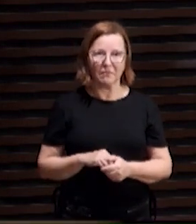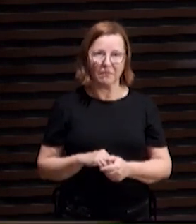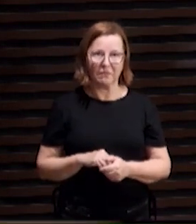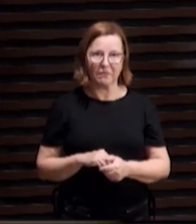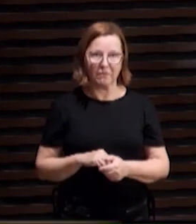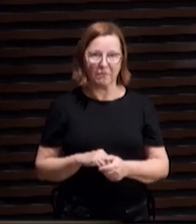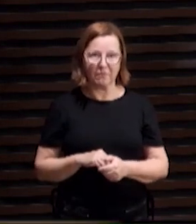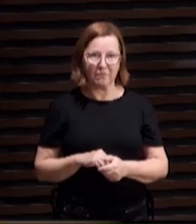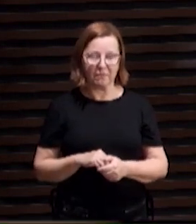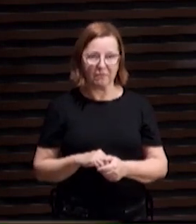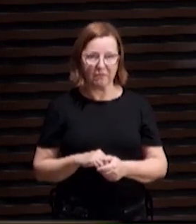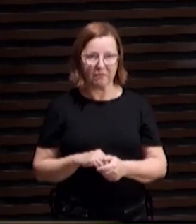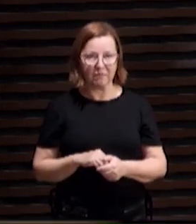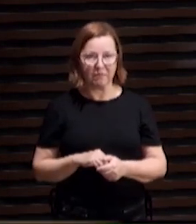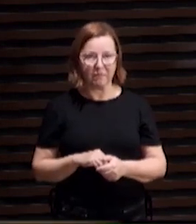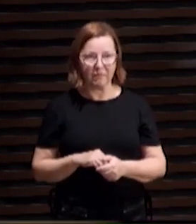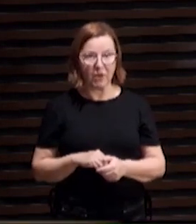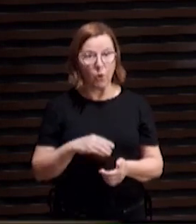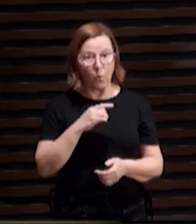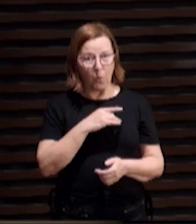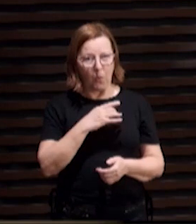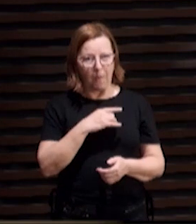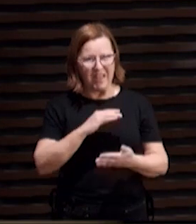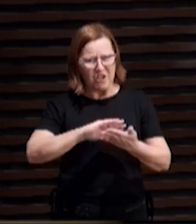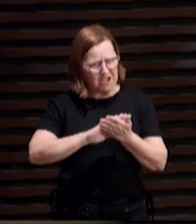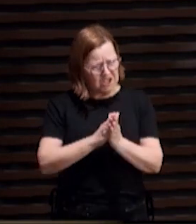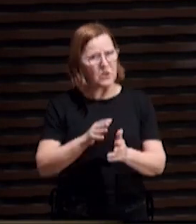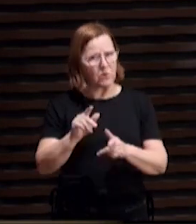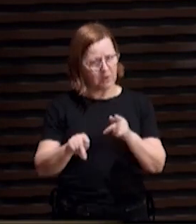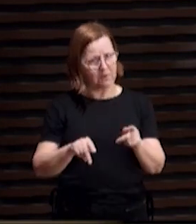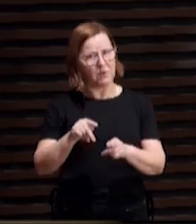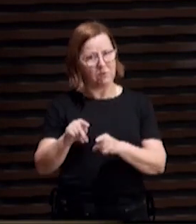Gente, o medo acaba com as pessoas.